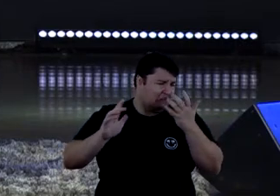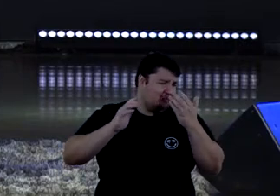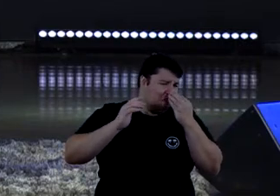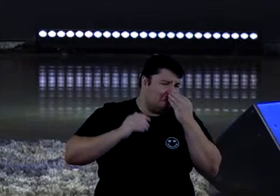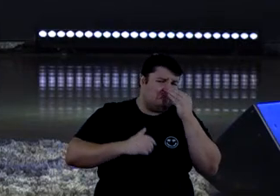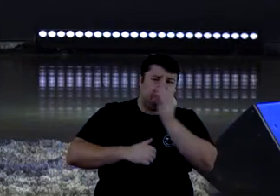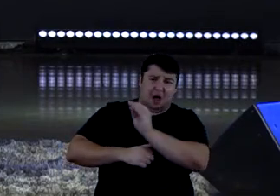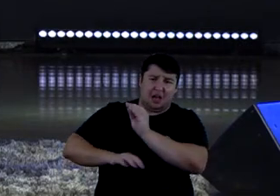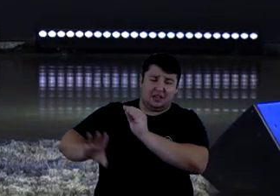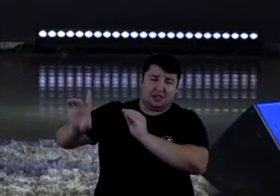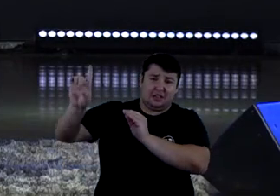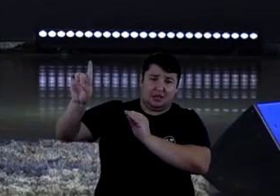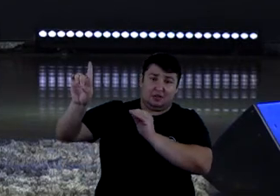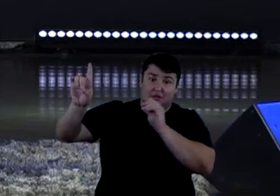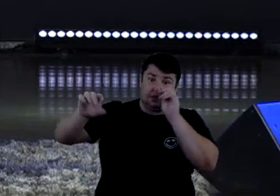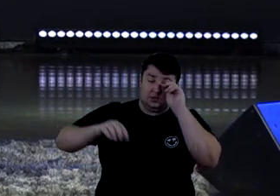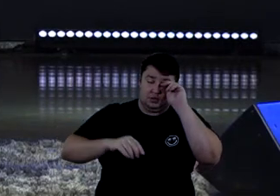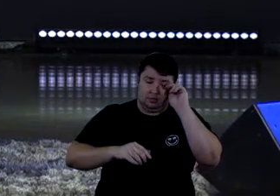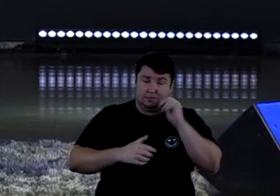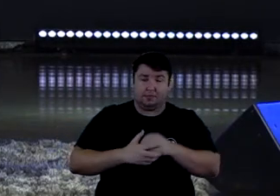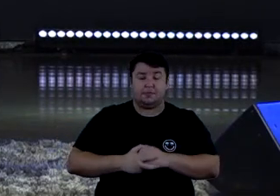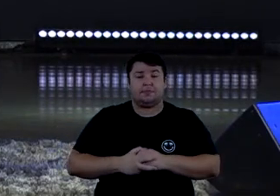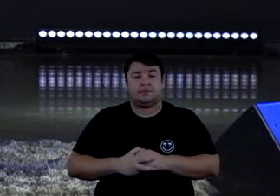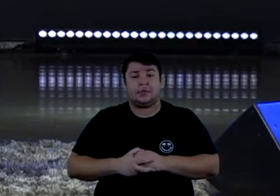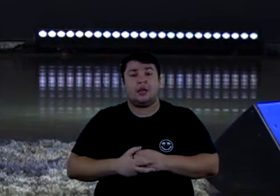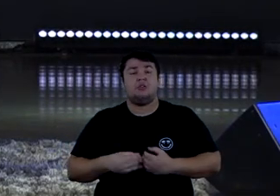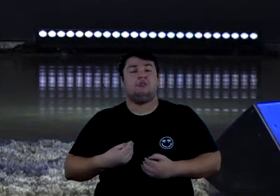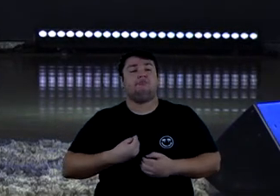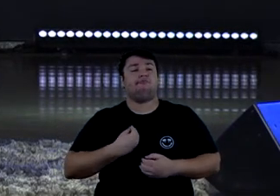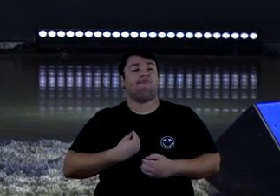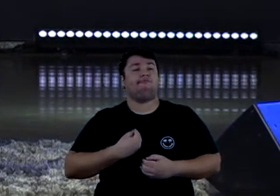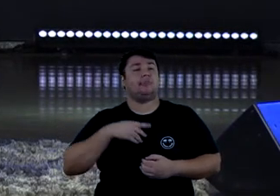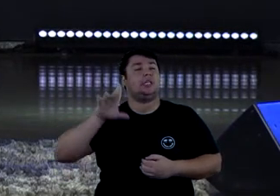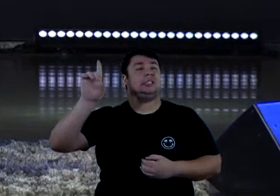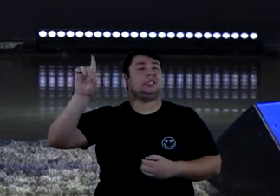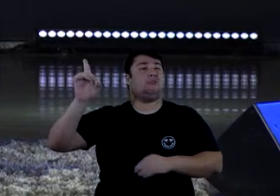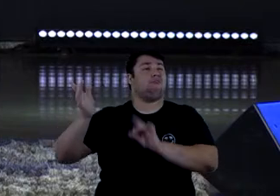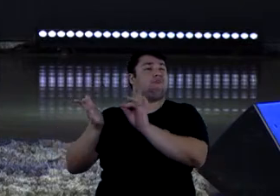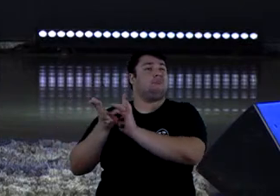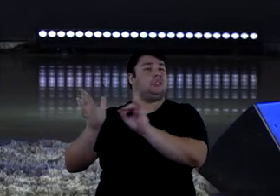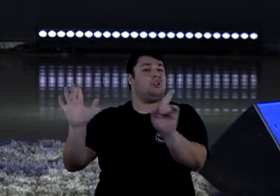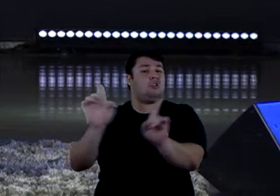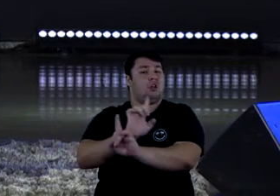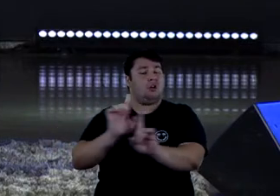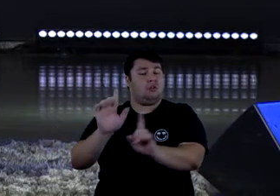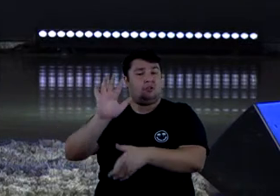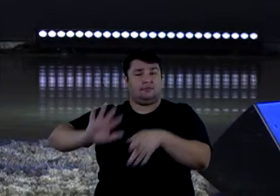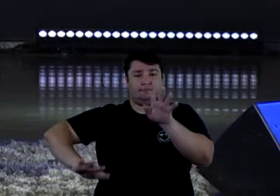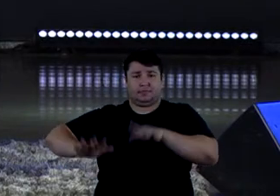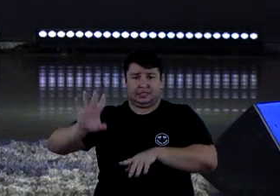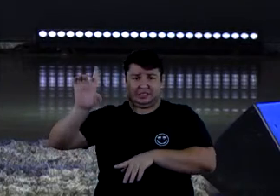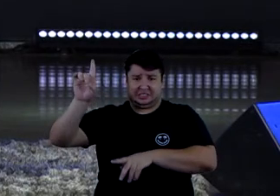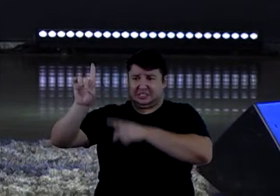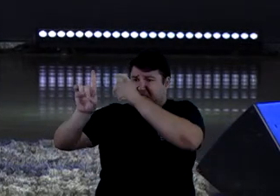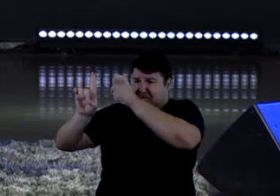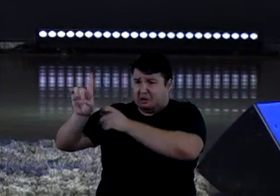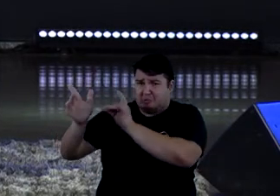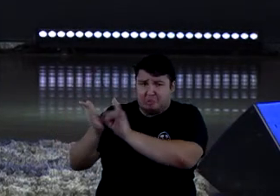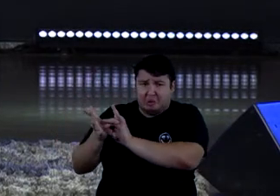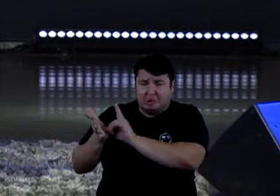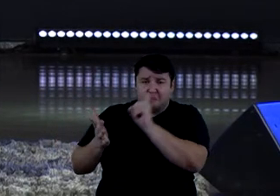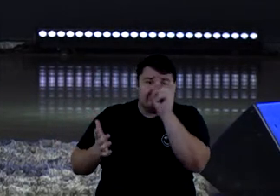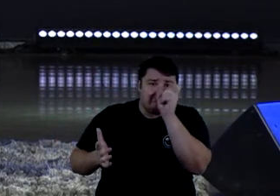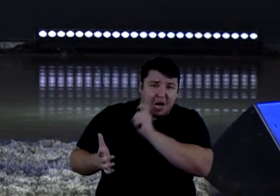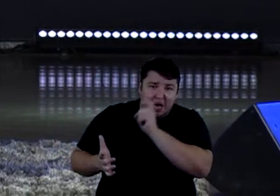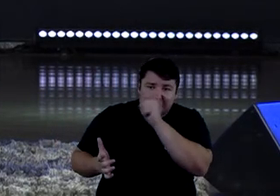Deus. É aquele que vive como se Deus não existisse e muitas vezes até nega a existência de Deus,